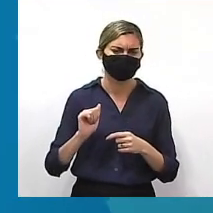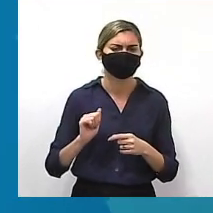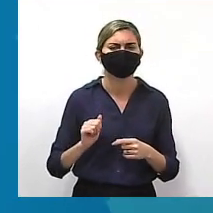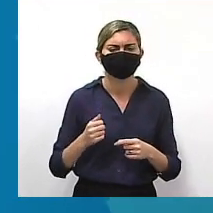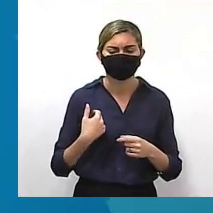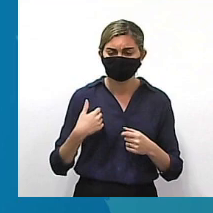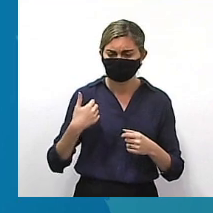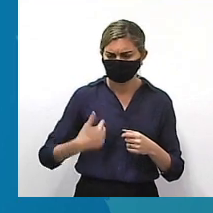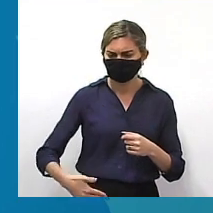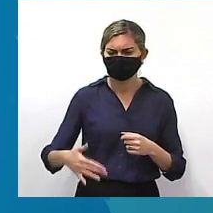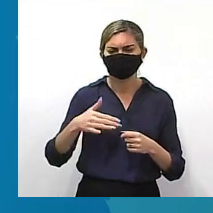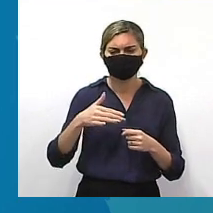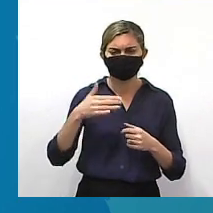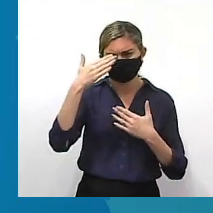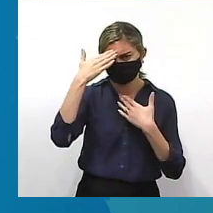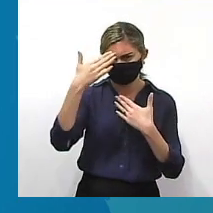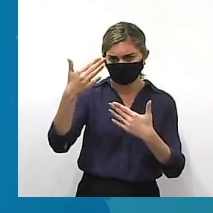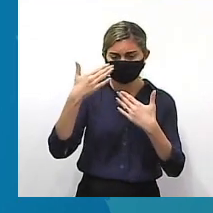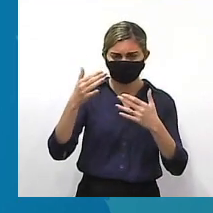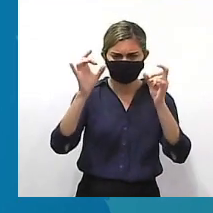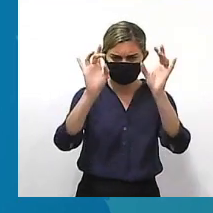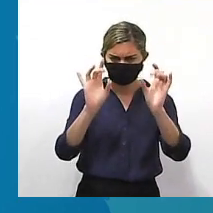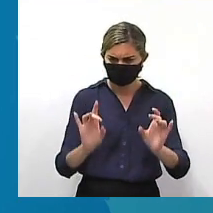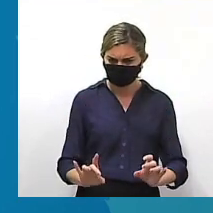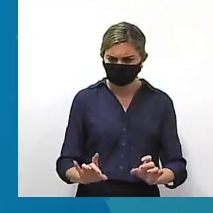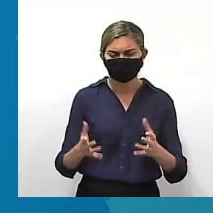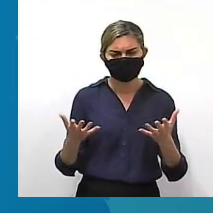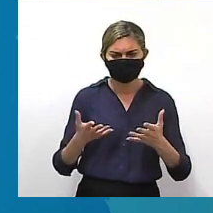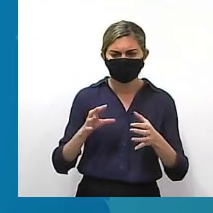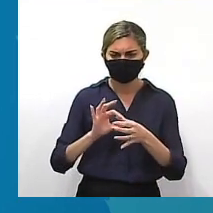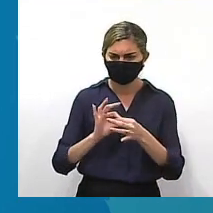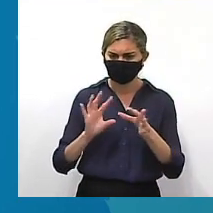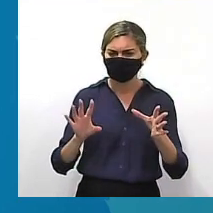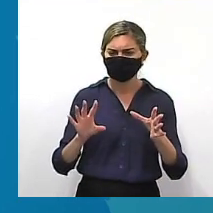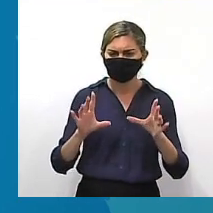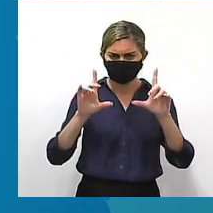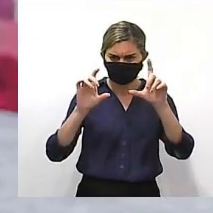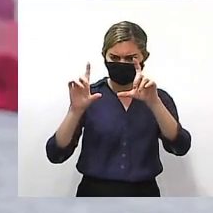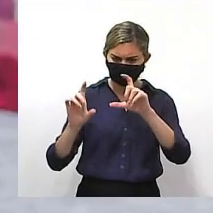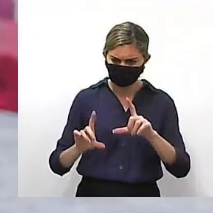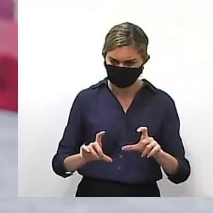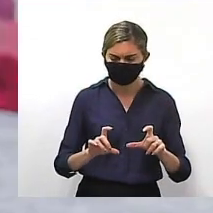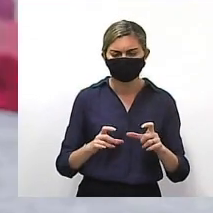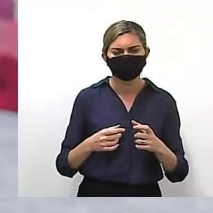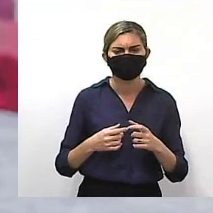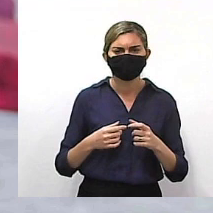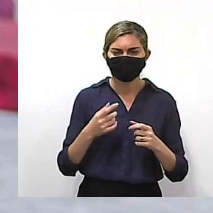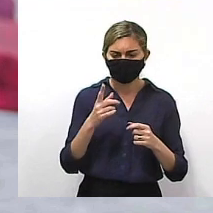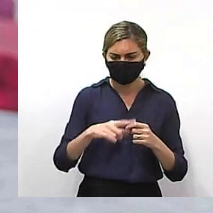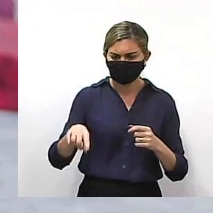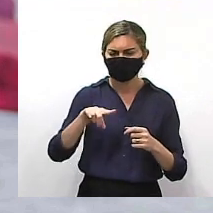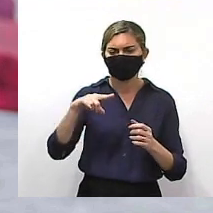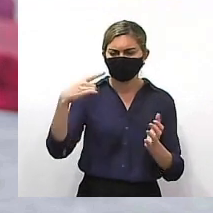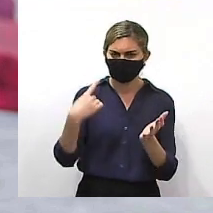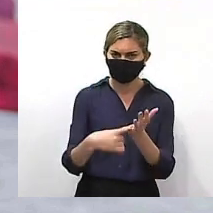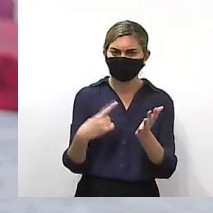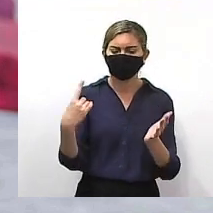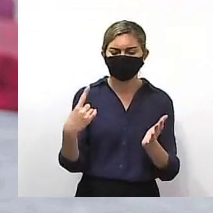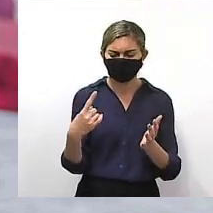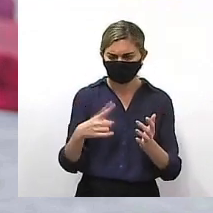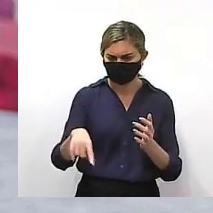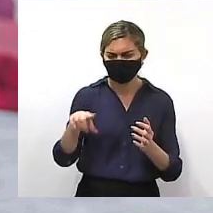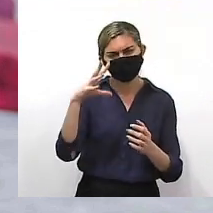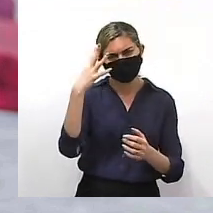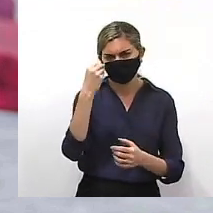eu vou fazer os agradecimentos especiais. Eu queria que vocês deixassem nas imagens, nas fotos, para que a gente marcasse